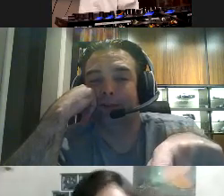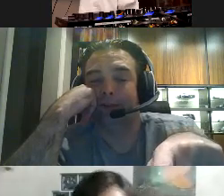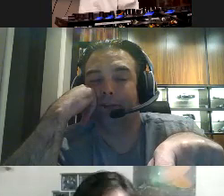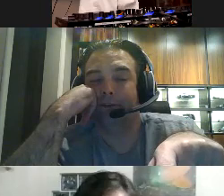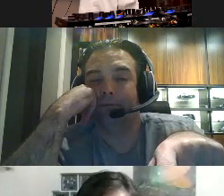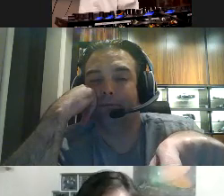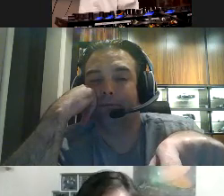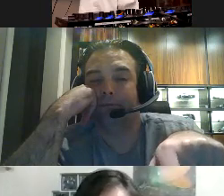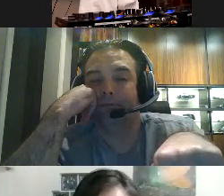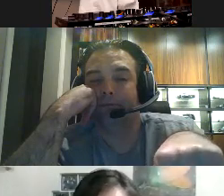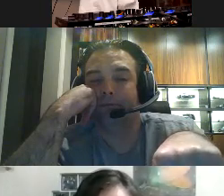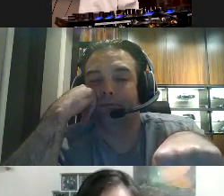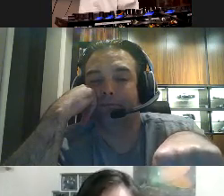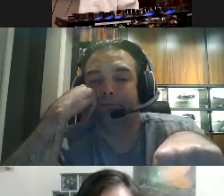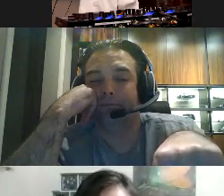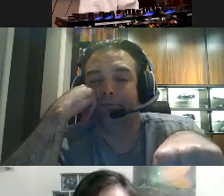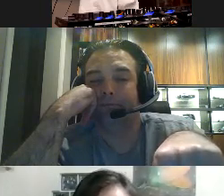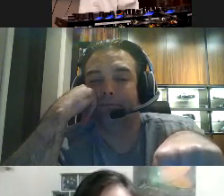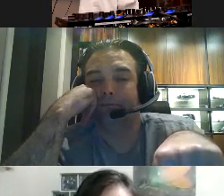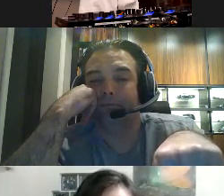Quinta noite.